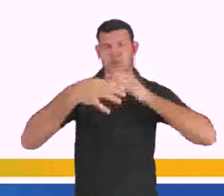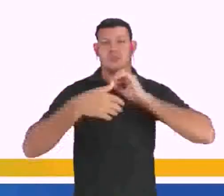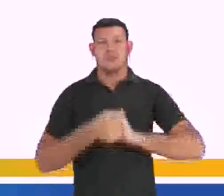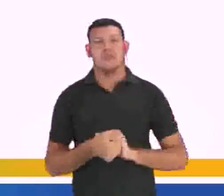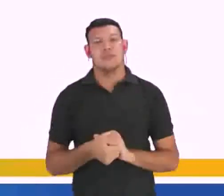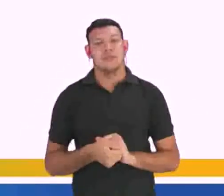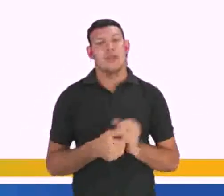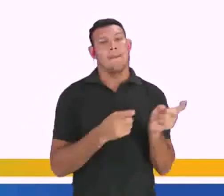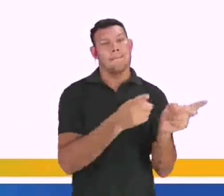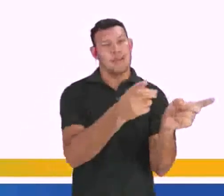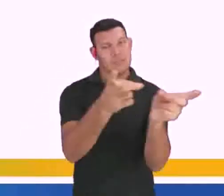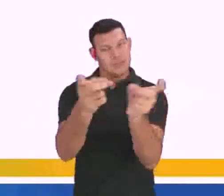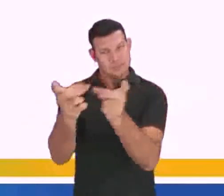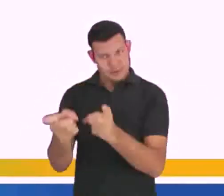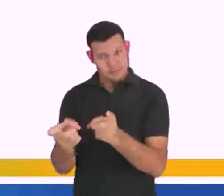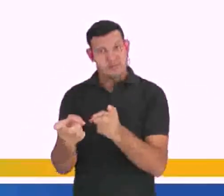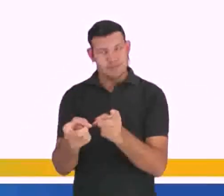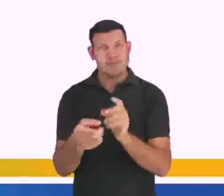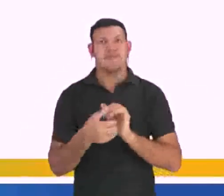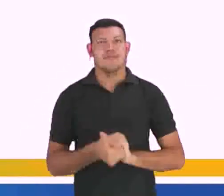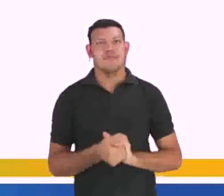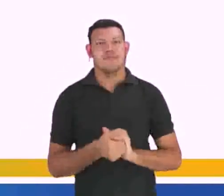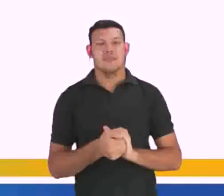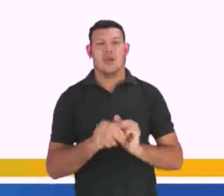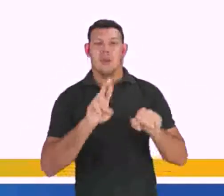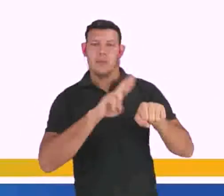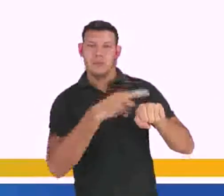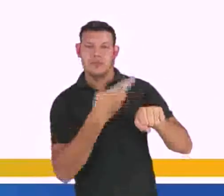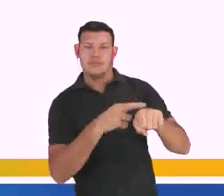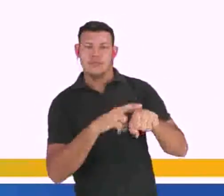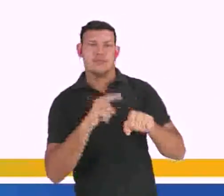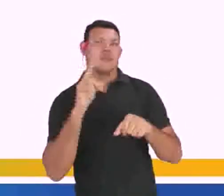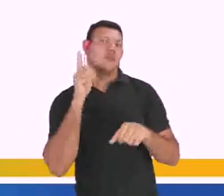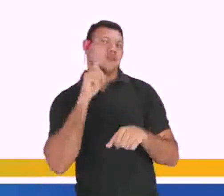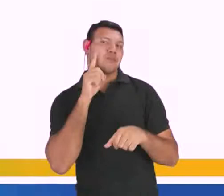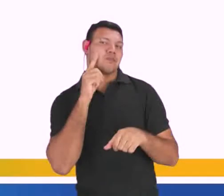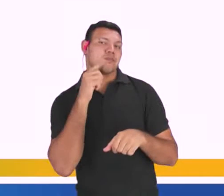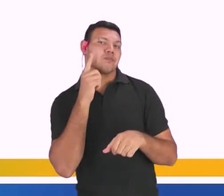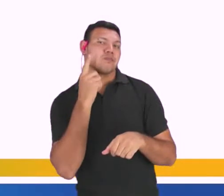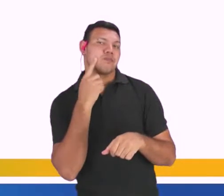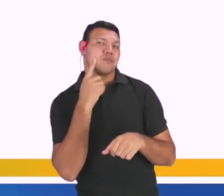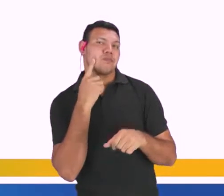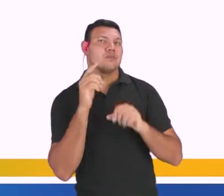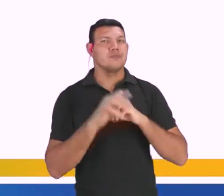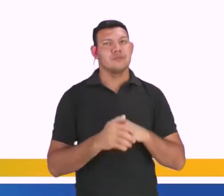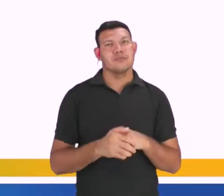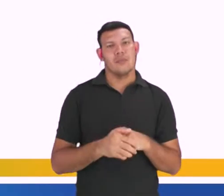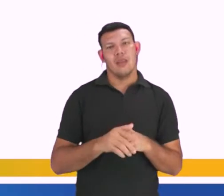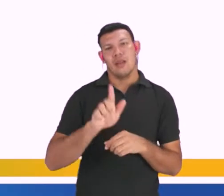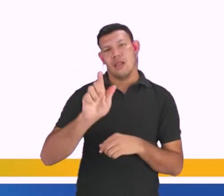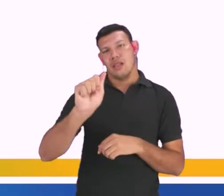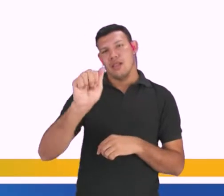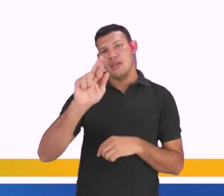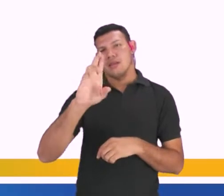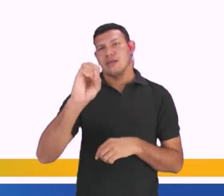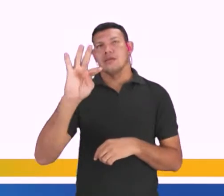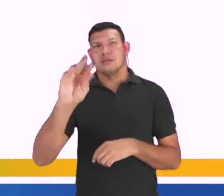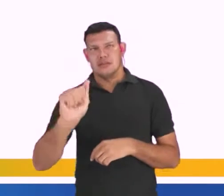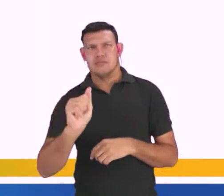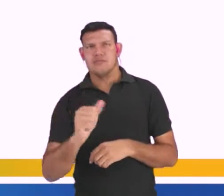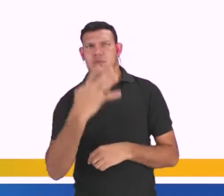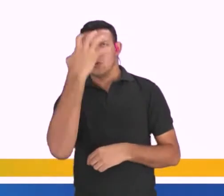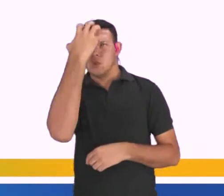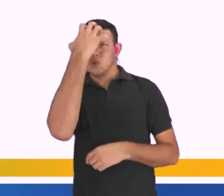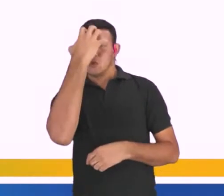essa propaganda, garoto, Serenata do Amor era muito bom antigamente, hoje em dia não tanto. Falando assim, tá com raiva do